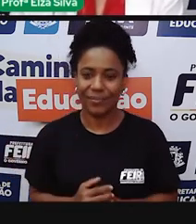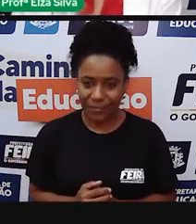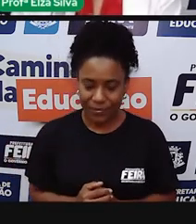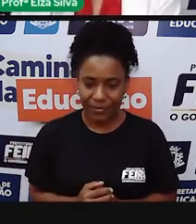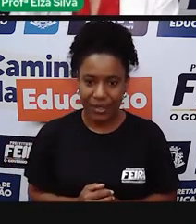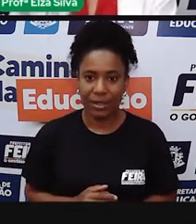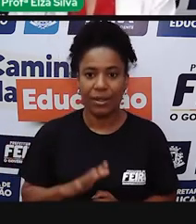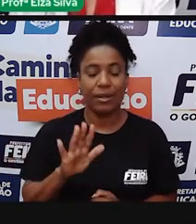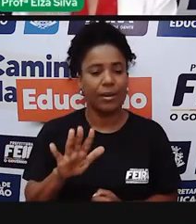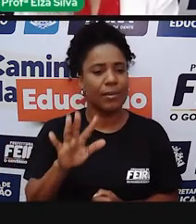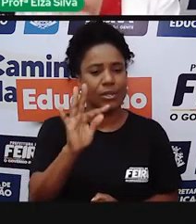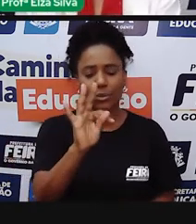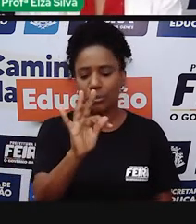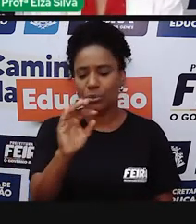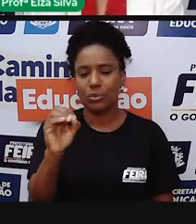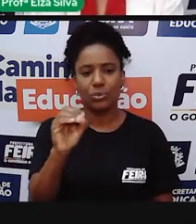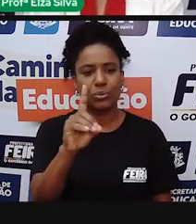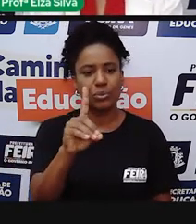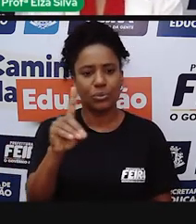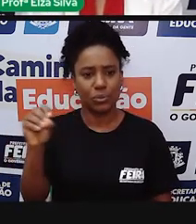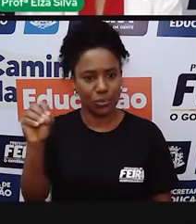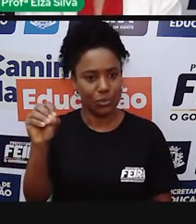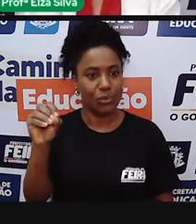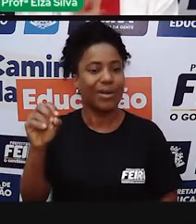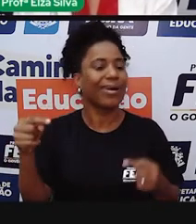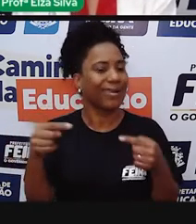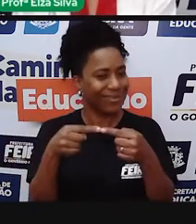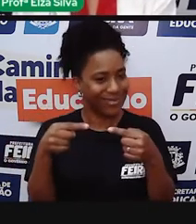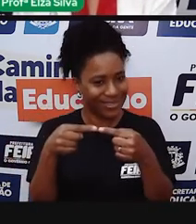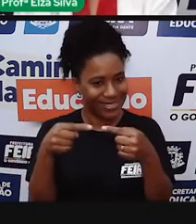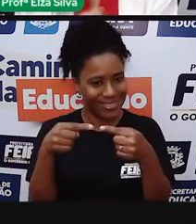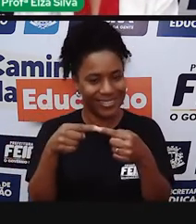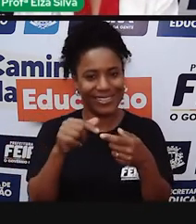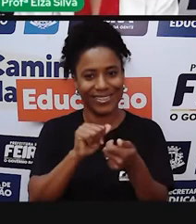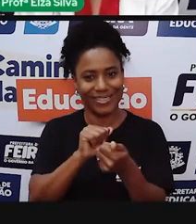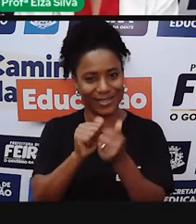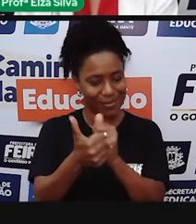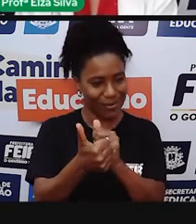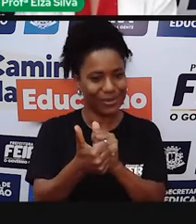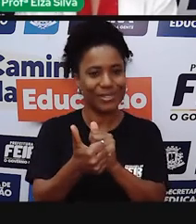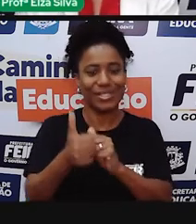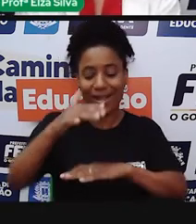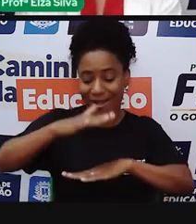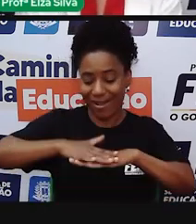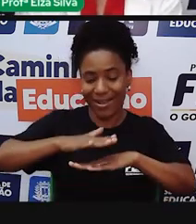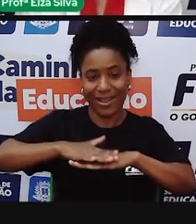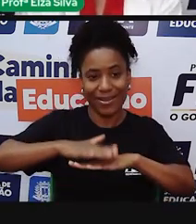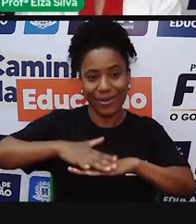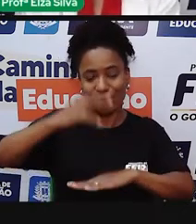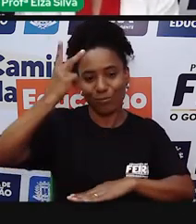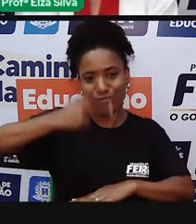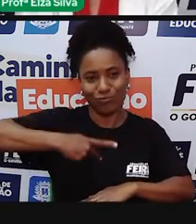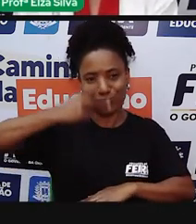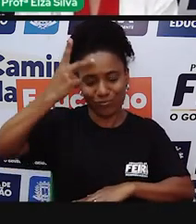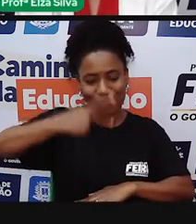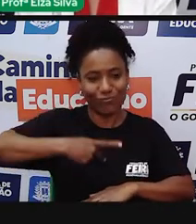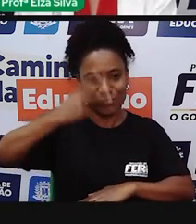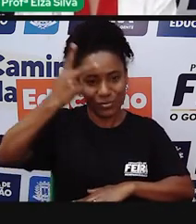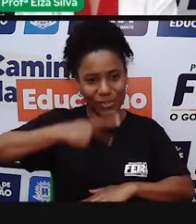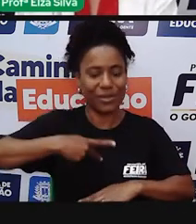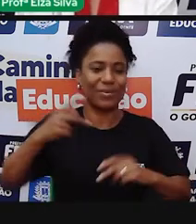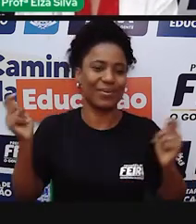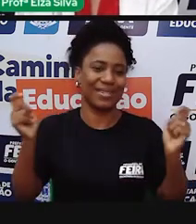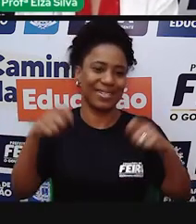para falarmos sobre esportes que você, né, que nós possamos praticar